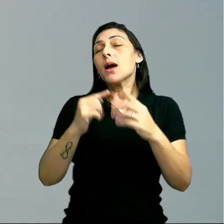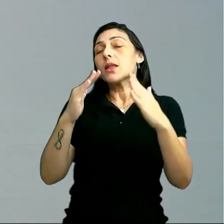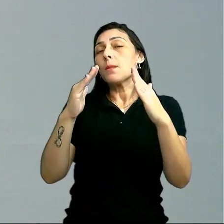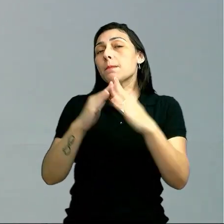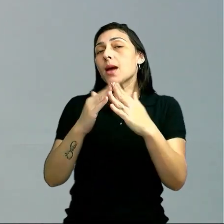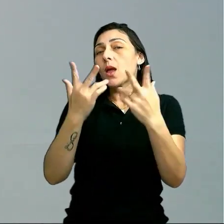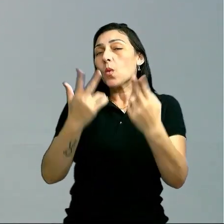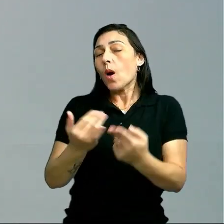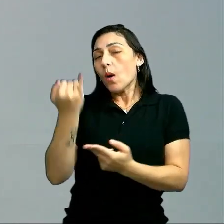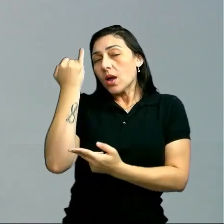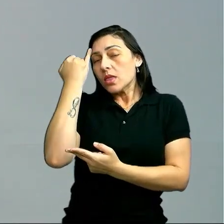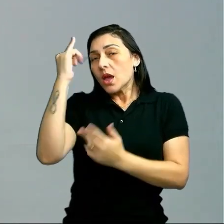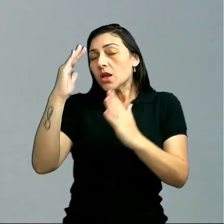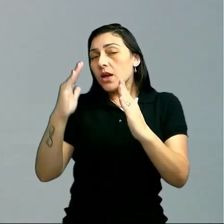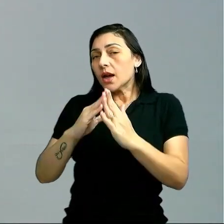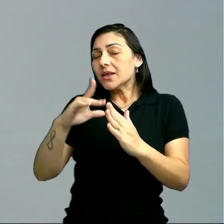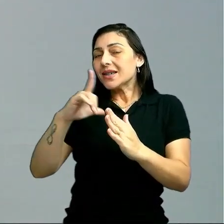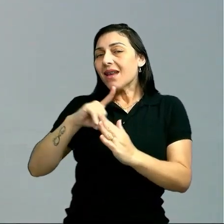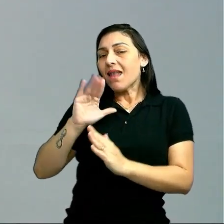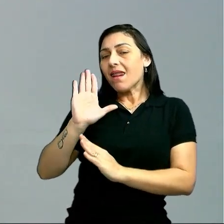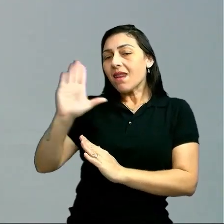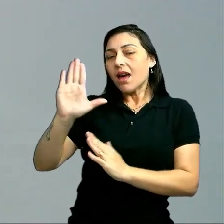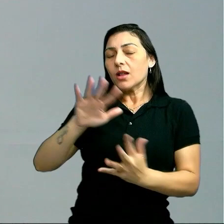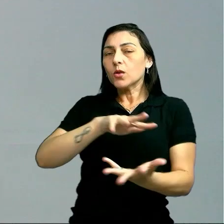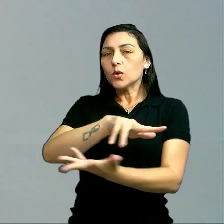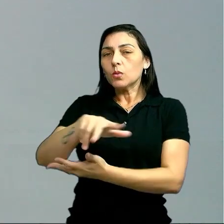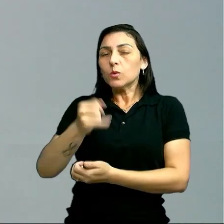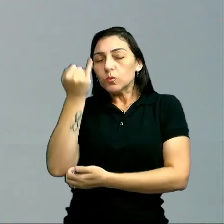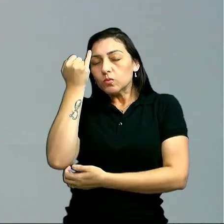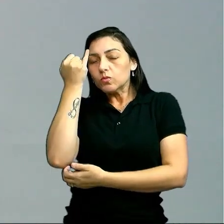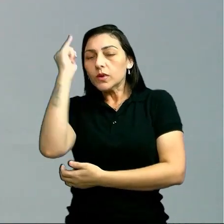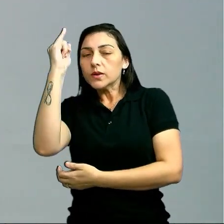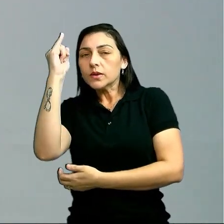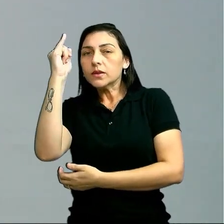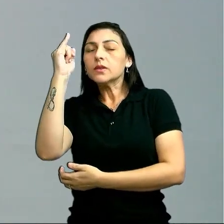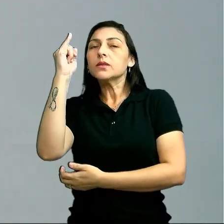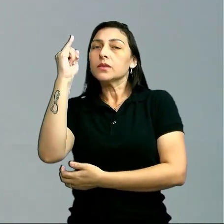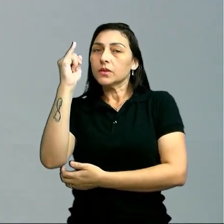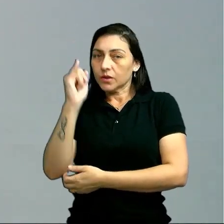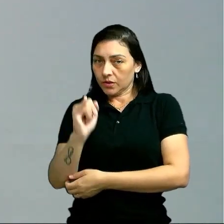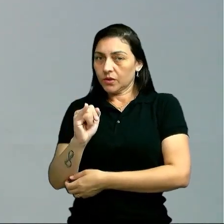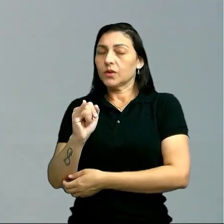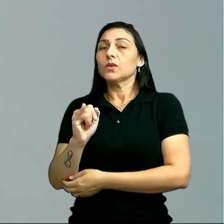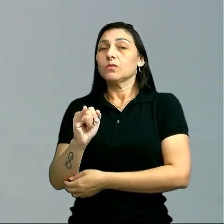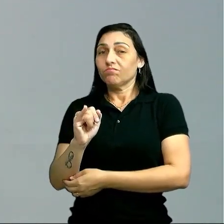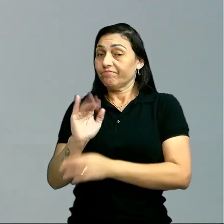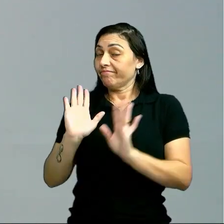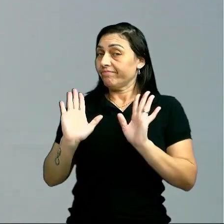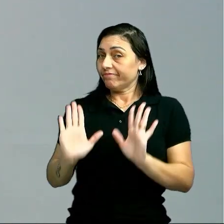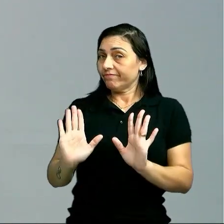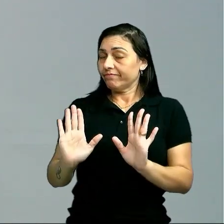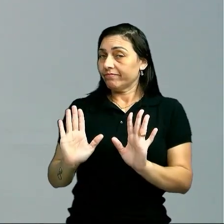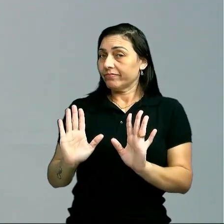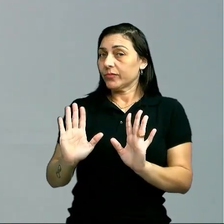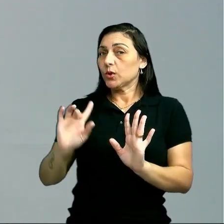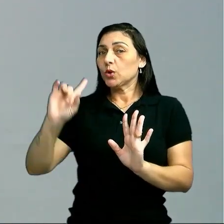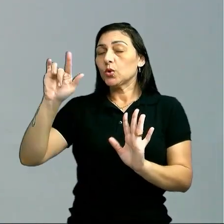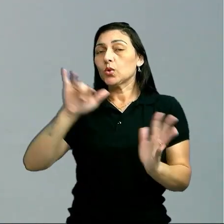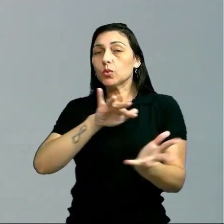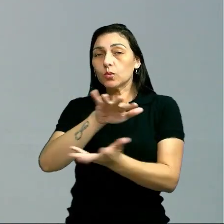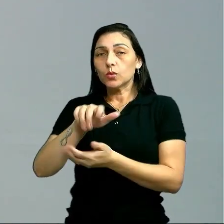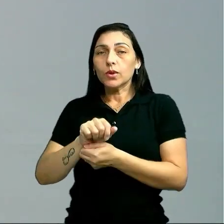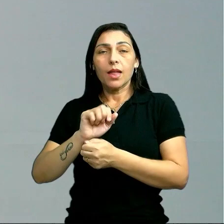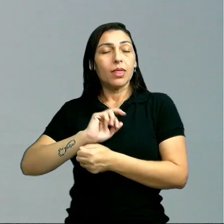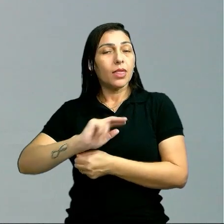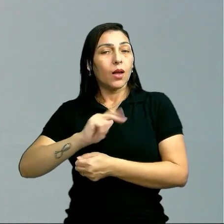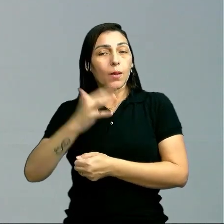bela quanto a ideia de casa que existe lá no mundo das ideias, no Uranus, no super-Urano? Não, não é tão